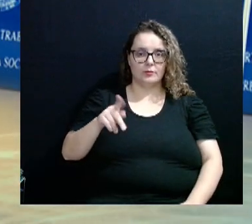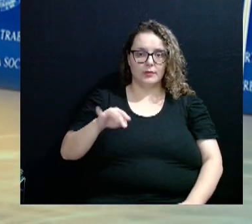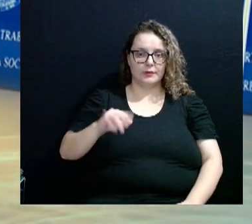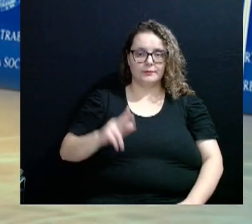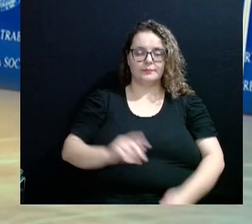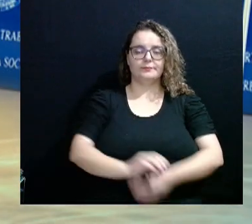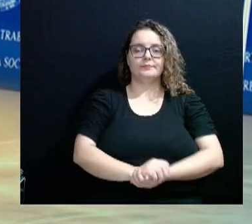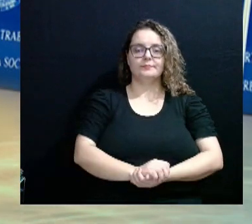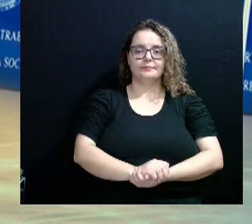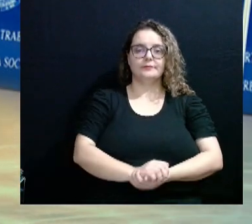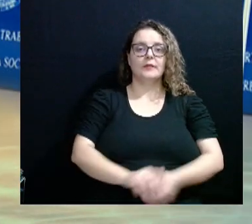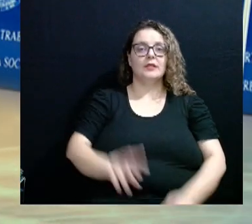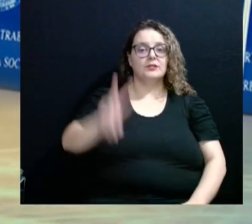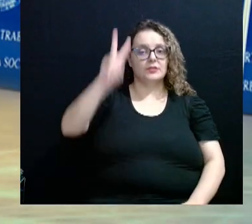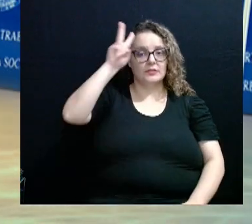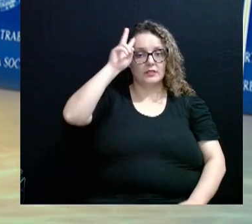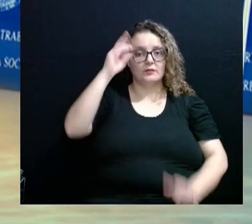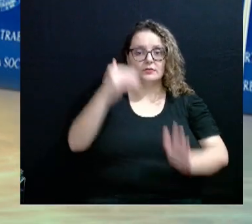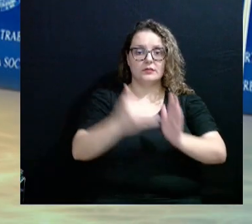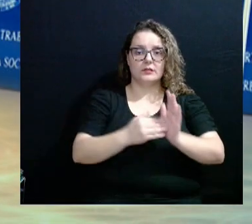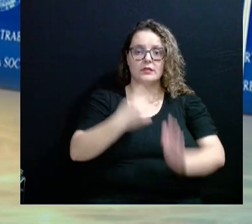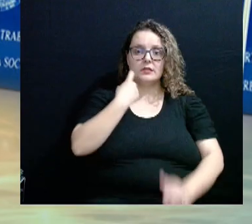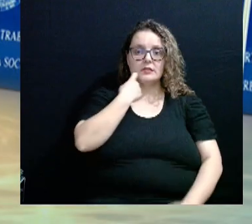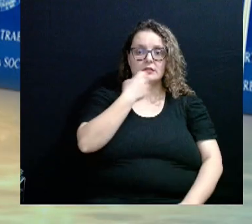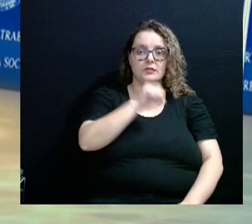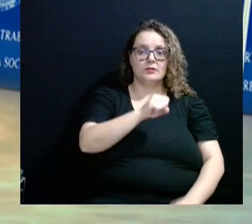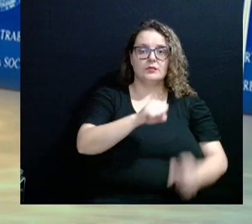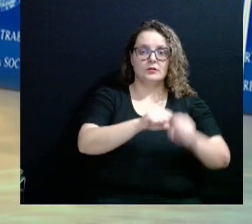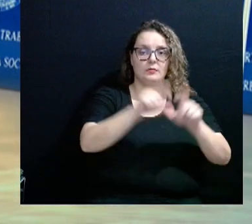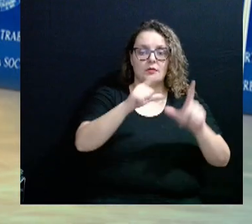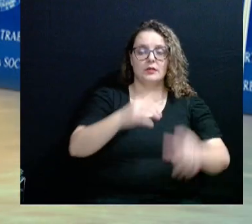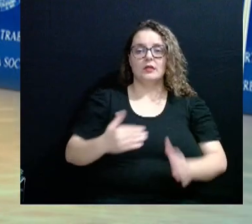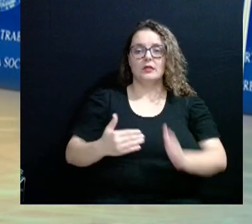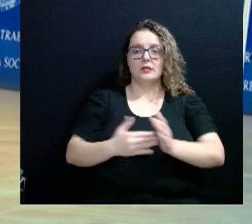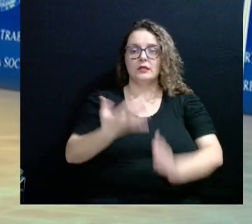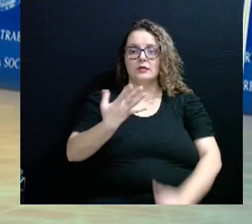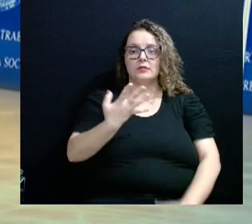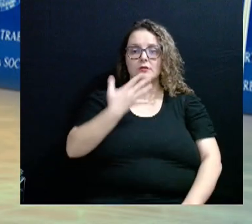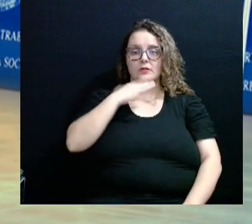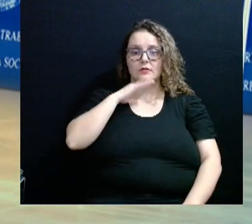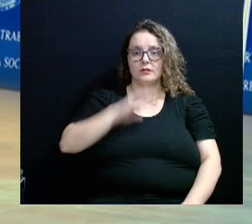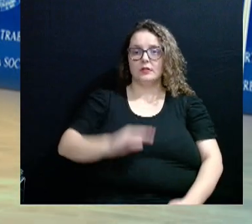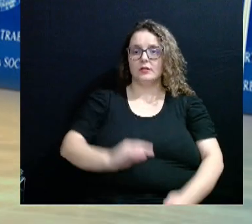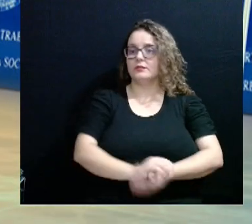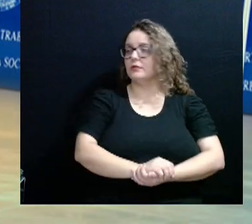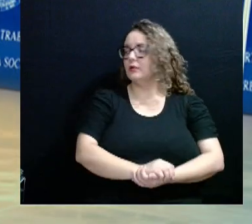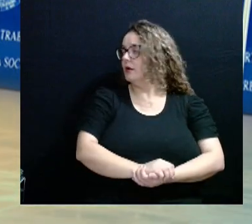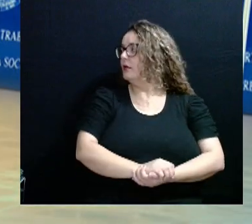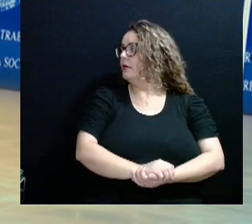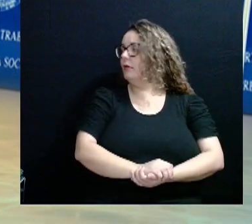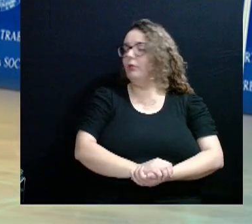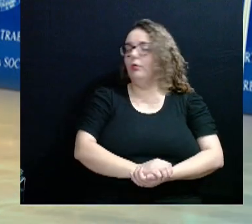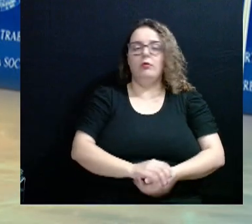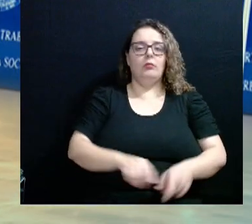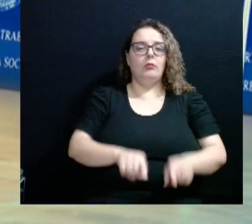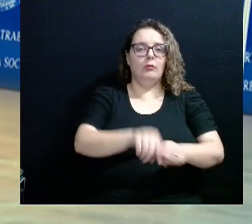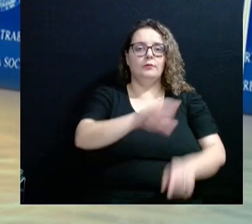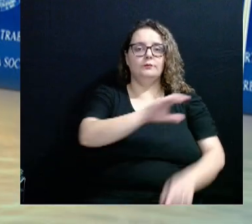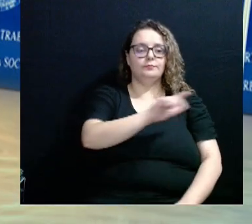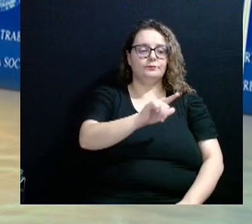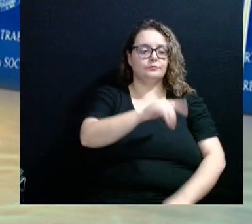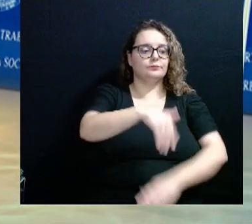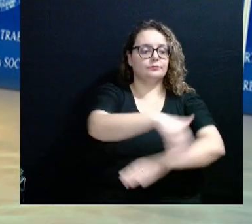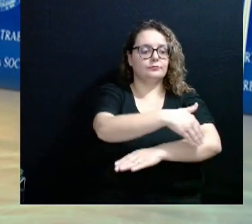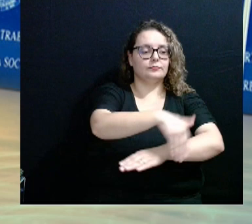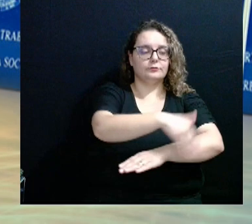às 4h da tarde. E a unidade do Campo Grande, na Rua Manuel Machado Pereira, número 902, em